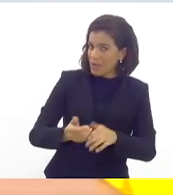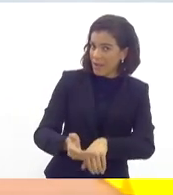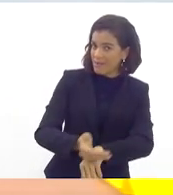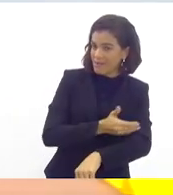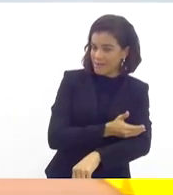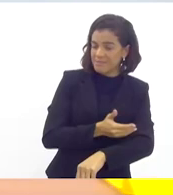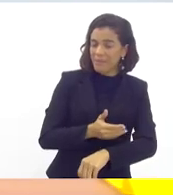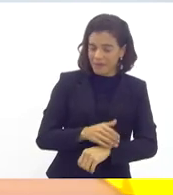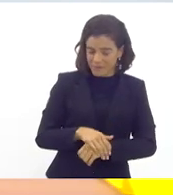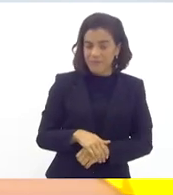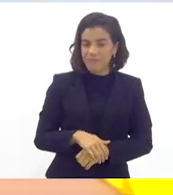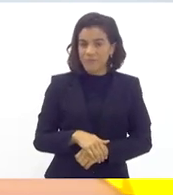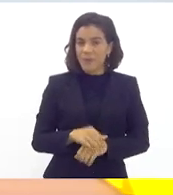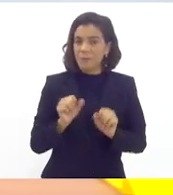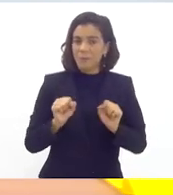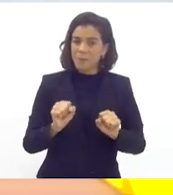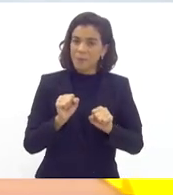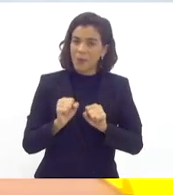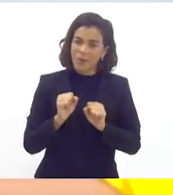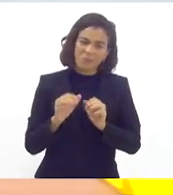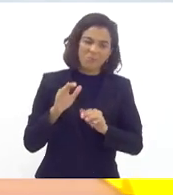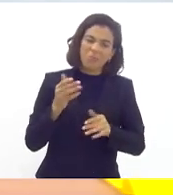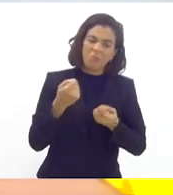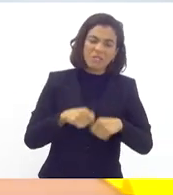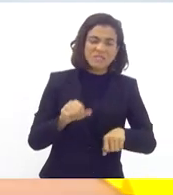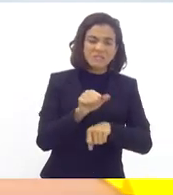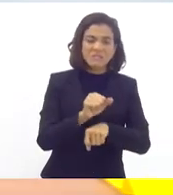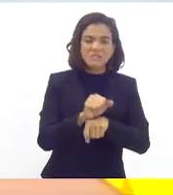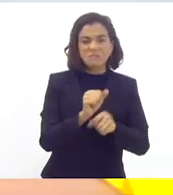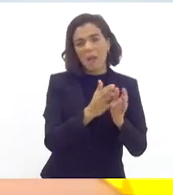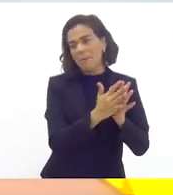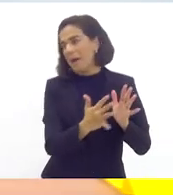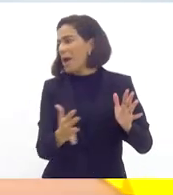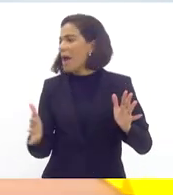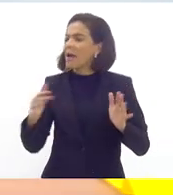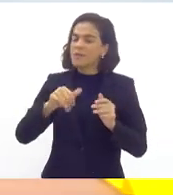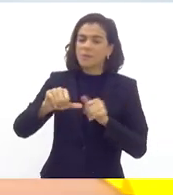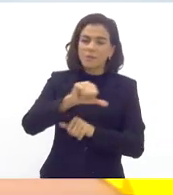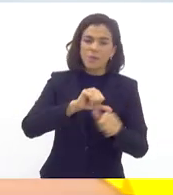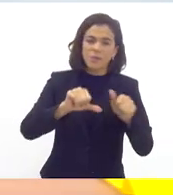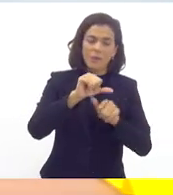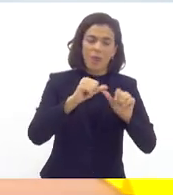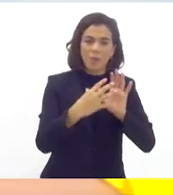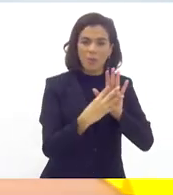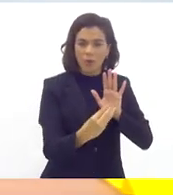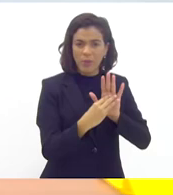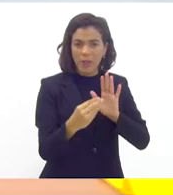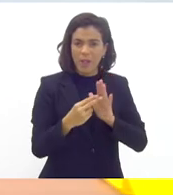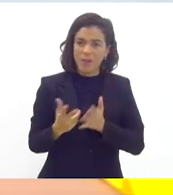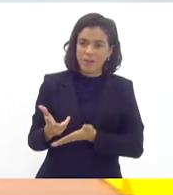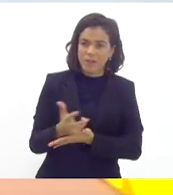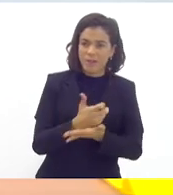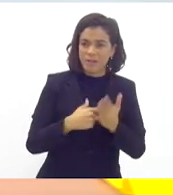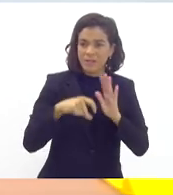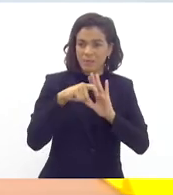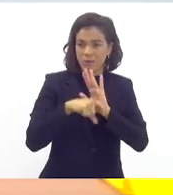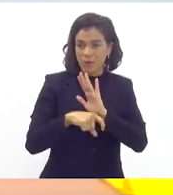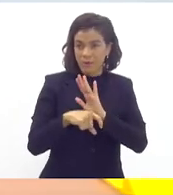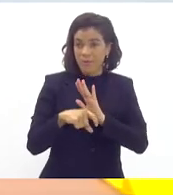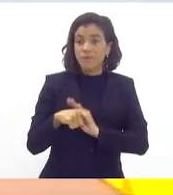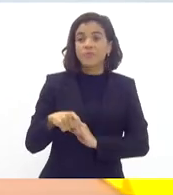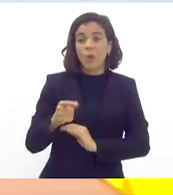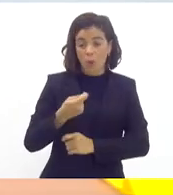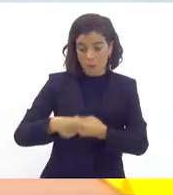antecipado. Esse efeito, talvez, não, esse efeito provavelmente não precisa esperar toda a transição da reforma tributária para acontecer. O mercado vai precificar logo. Né? O